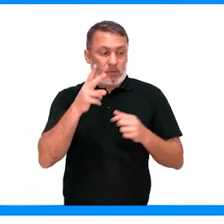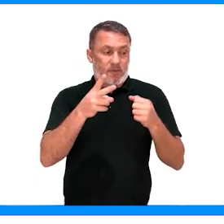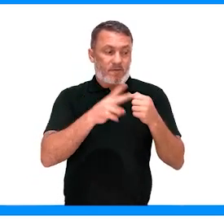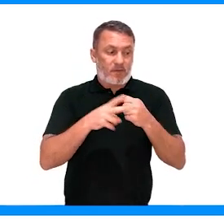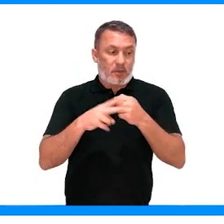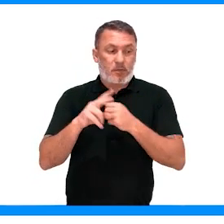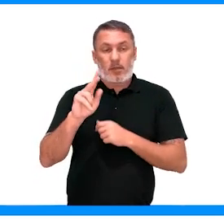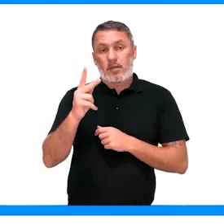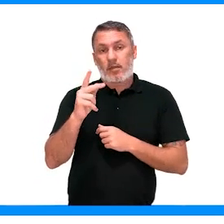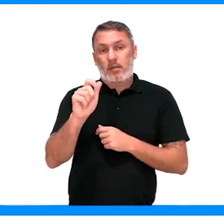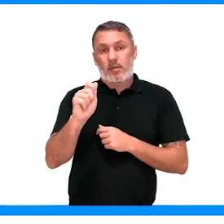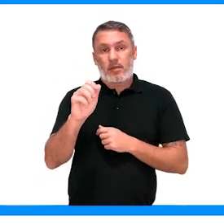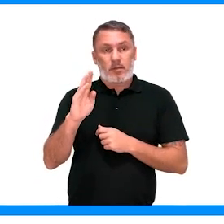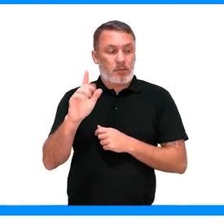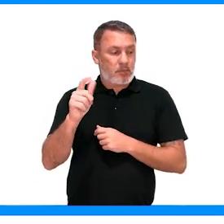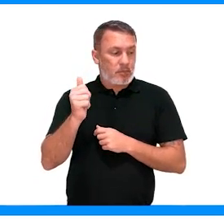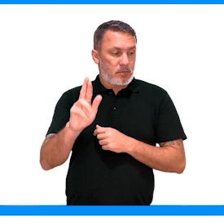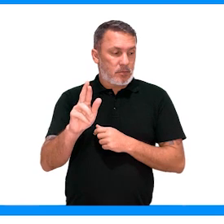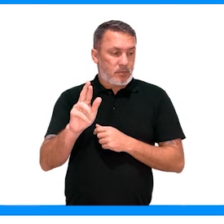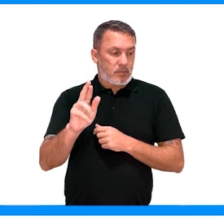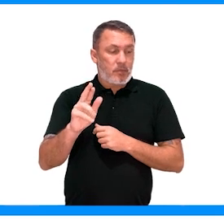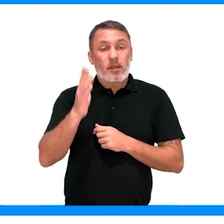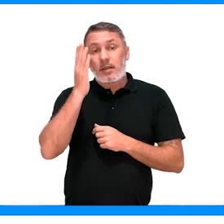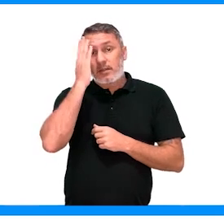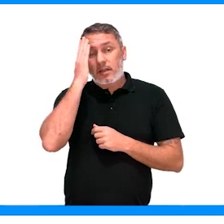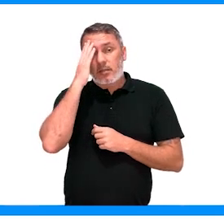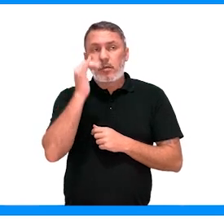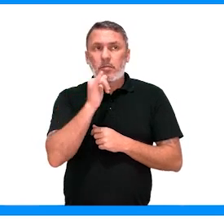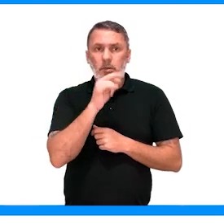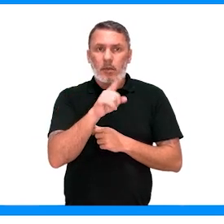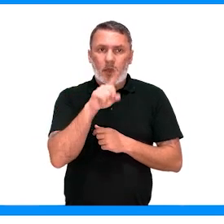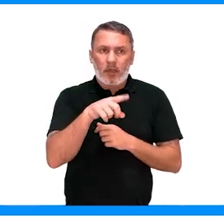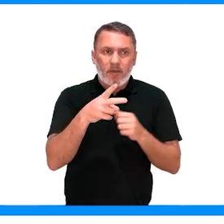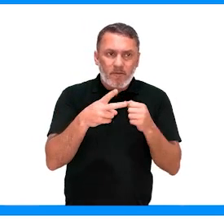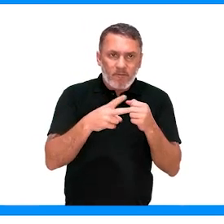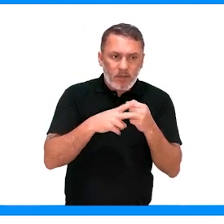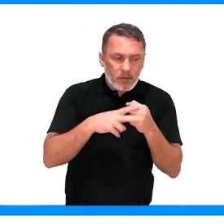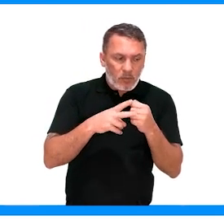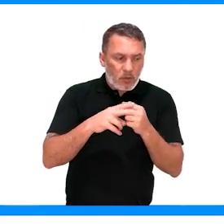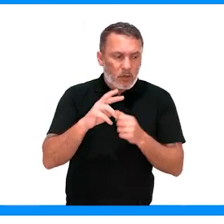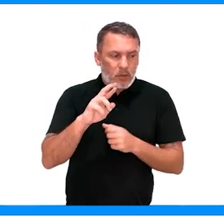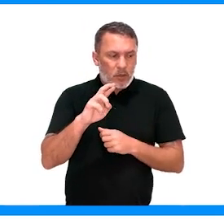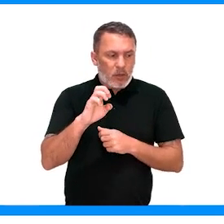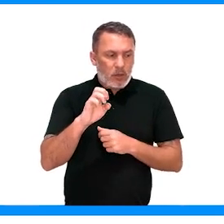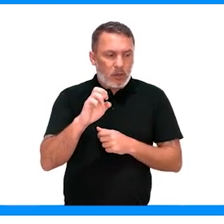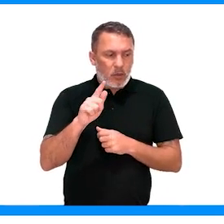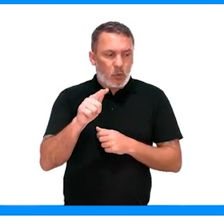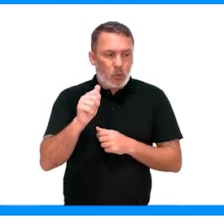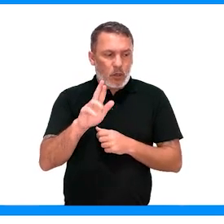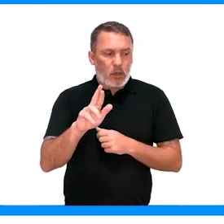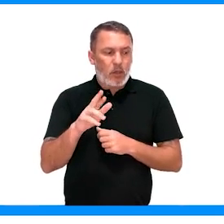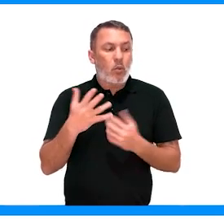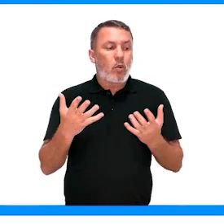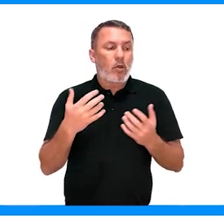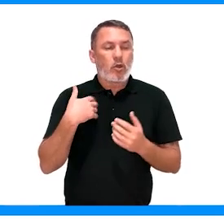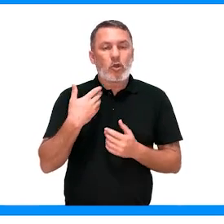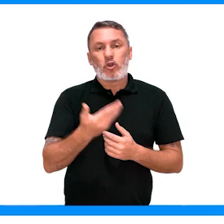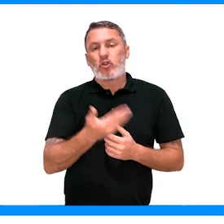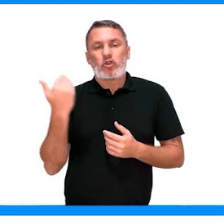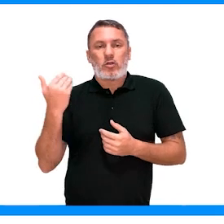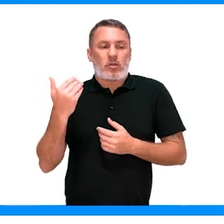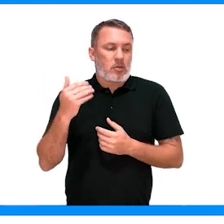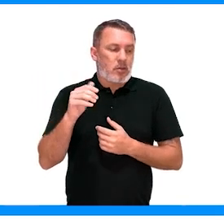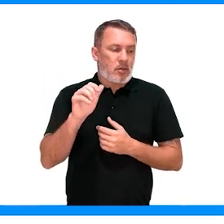hablar. Então, o que eu faço? Para eu conjugar o verbo, saber se ele é um verbo regular ou irregular, eu tiro o